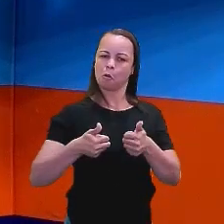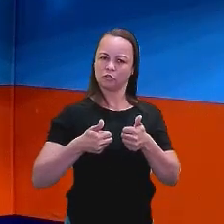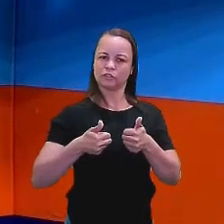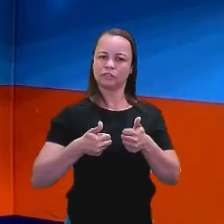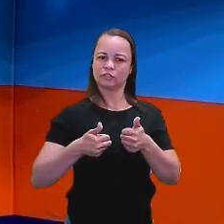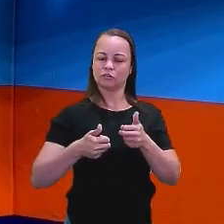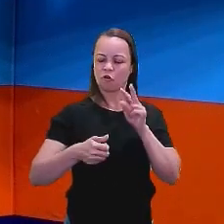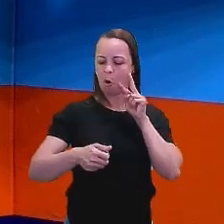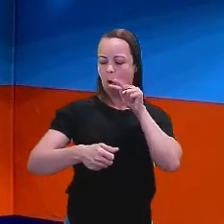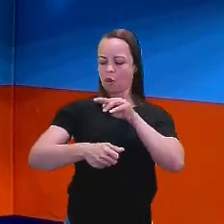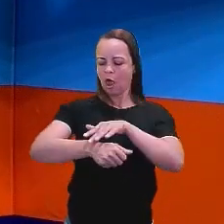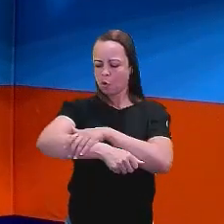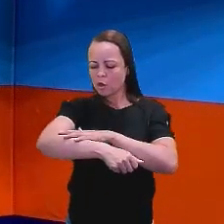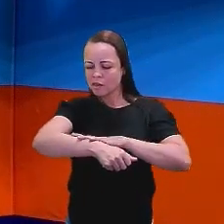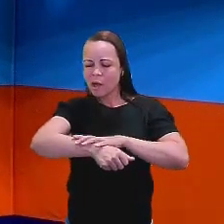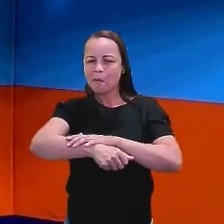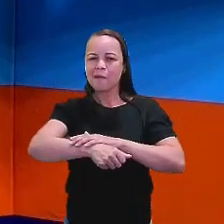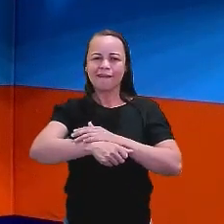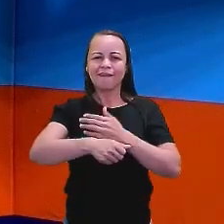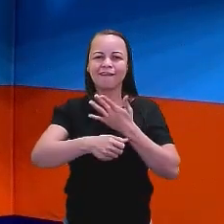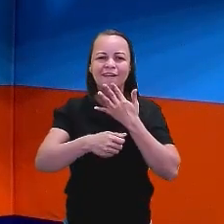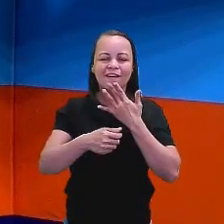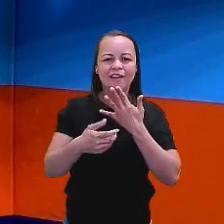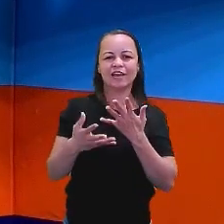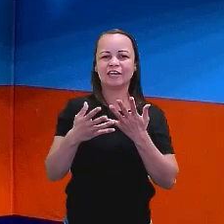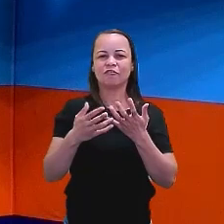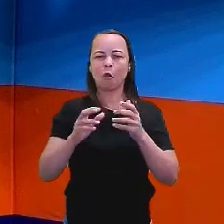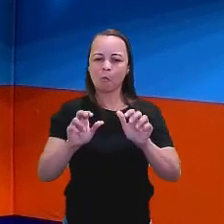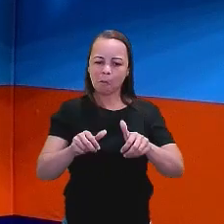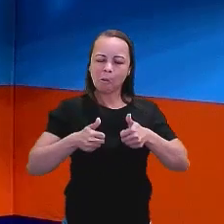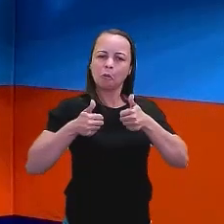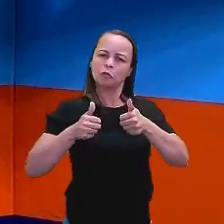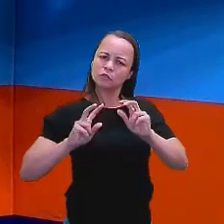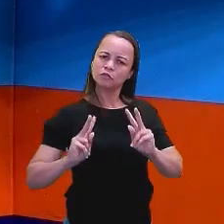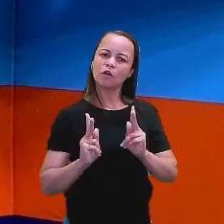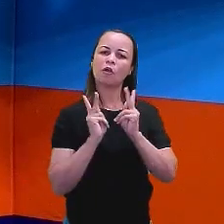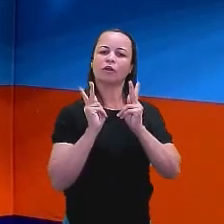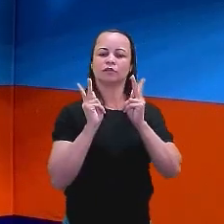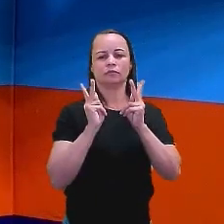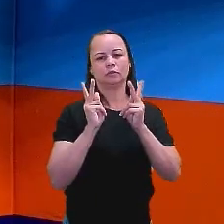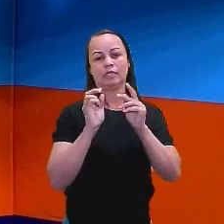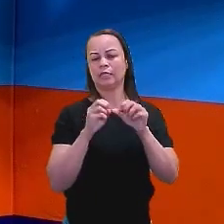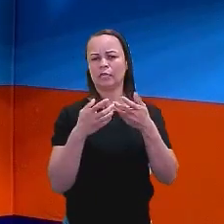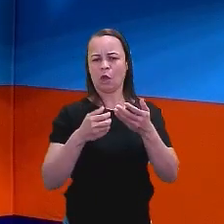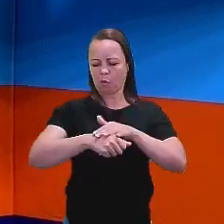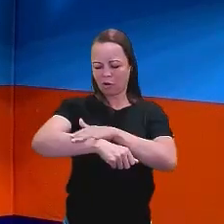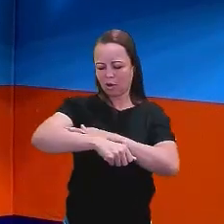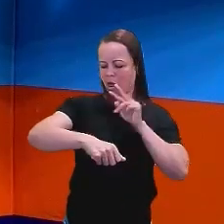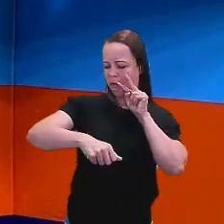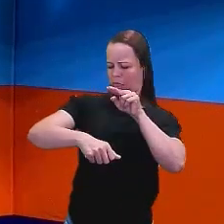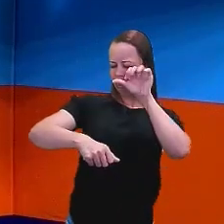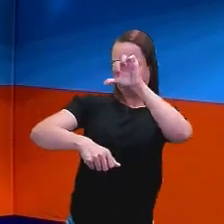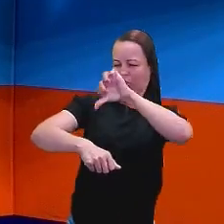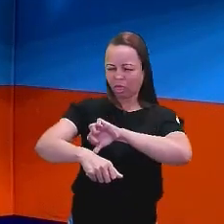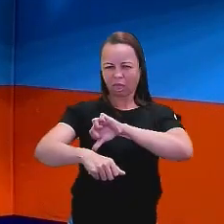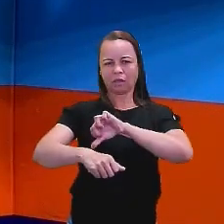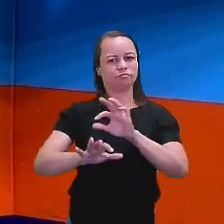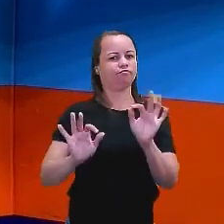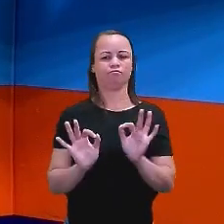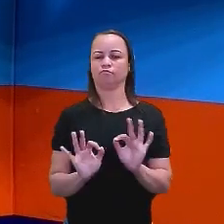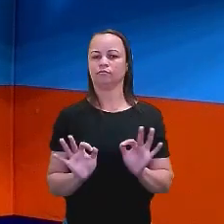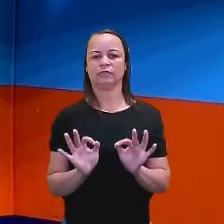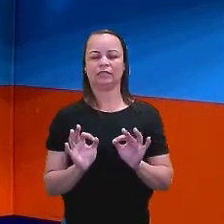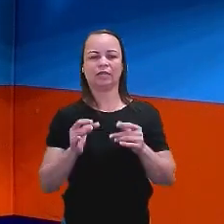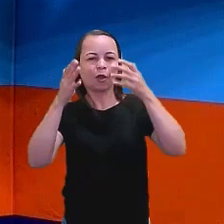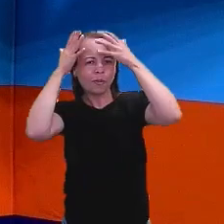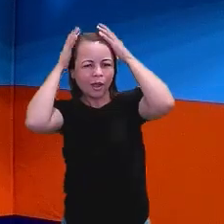não trazendo expressões que remetem a algo negativo. Então, tratar o cabelo da